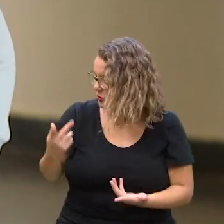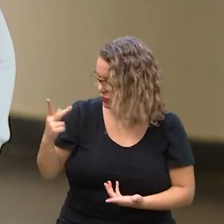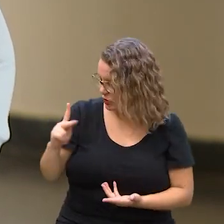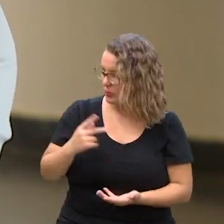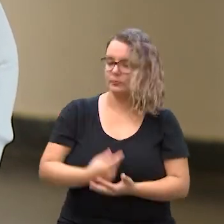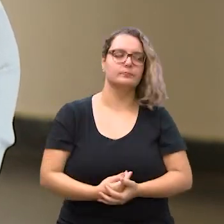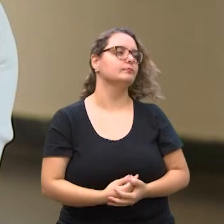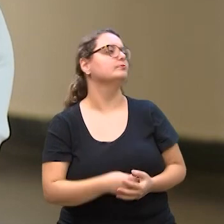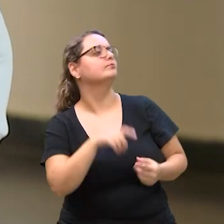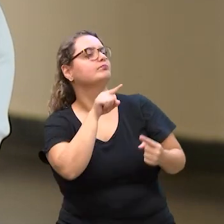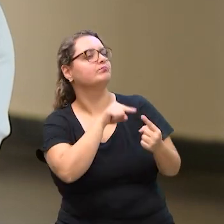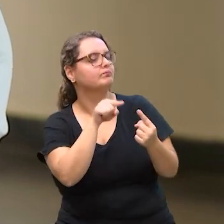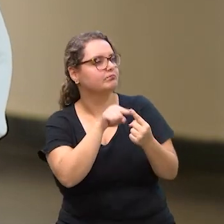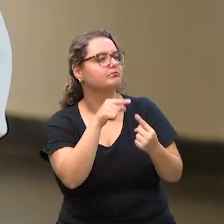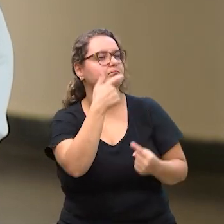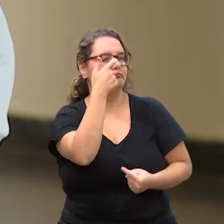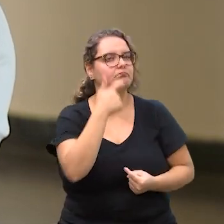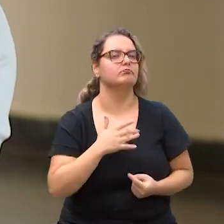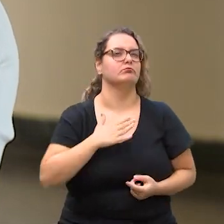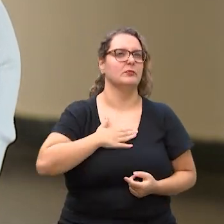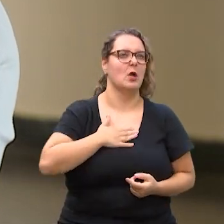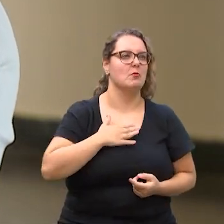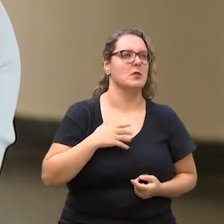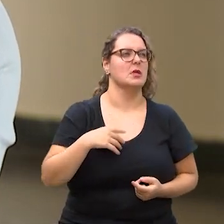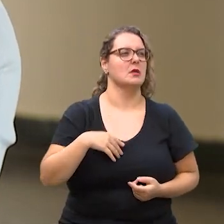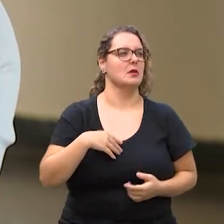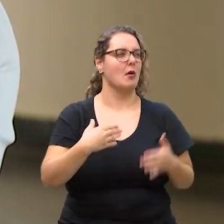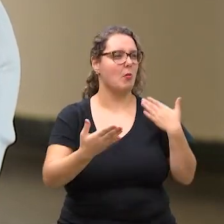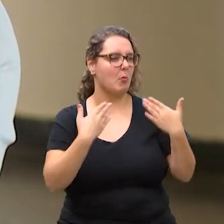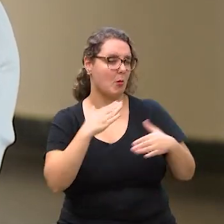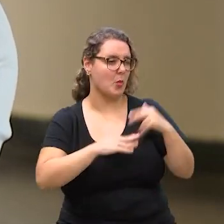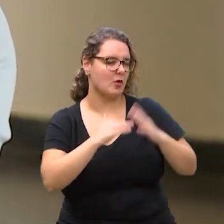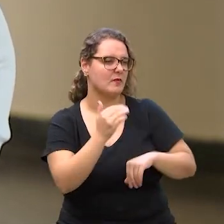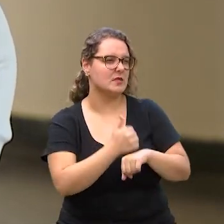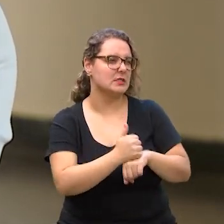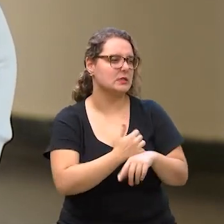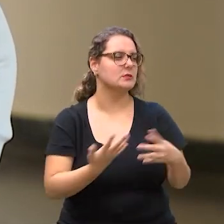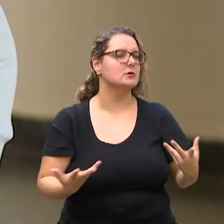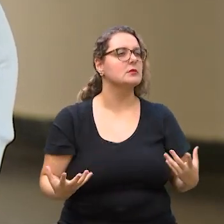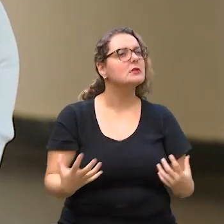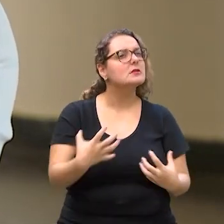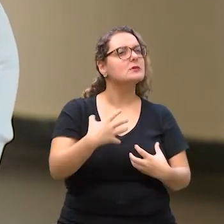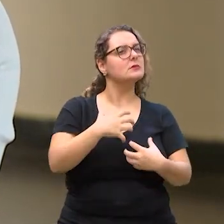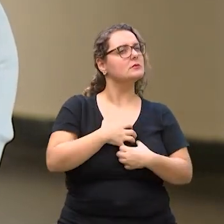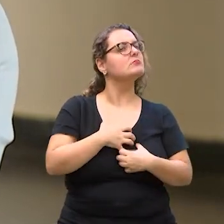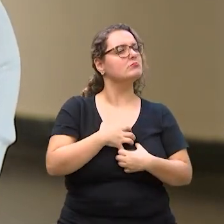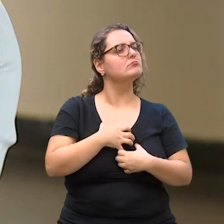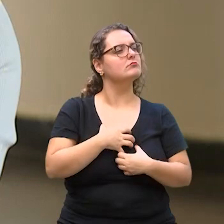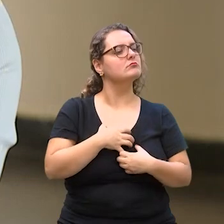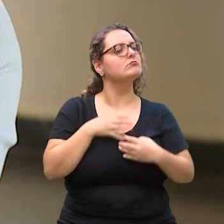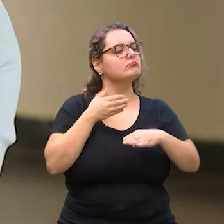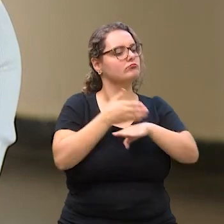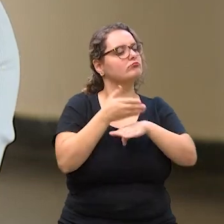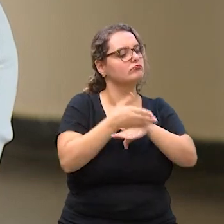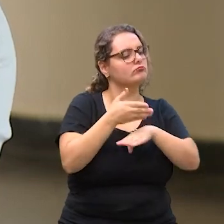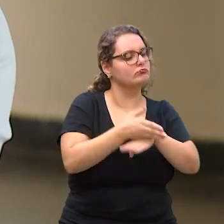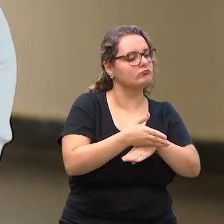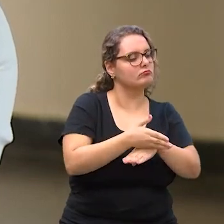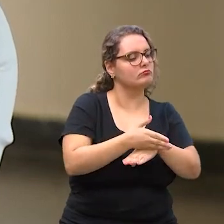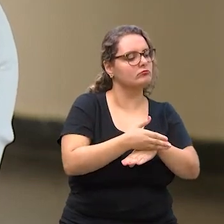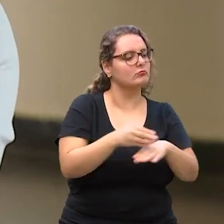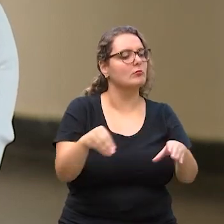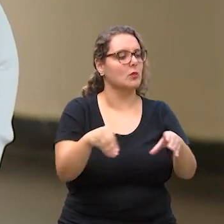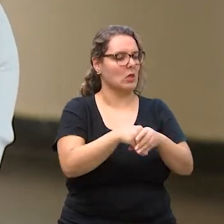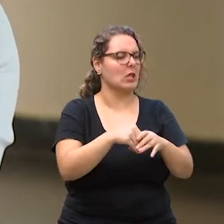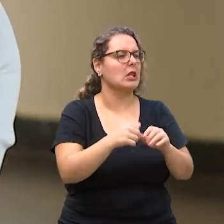o objetivo para mim, na minha carreira, é continuar sentindo que eu estou participando da vida desses atletas,